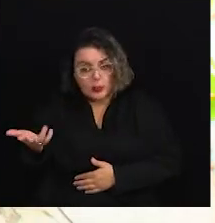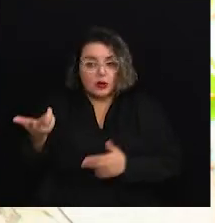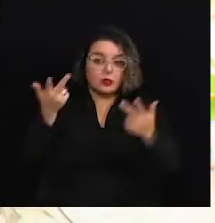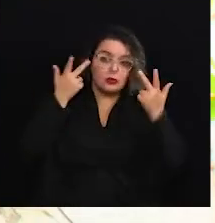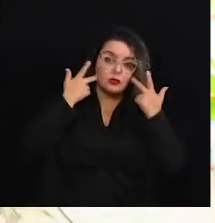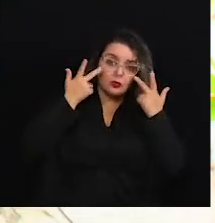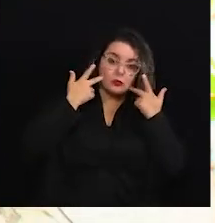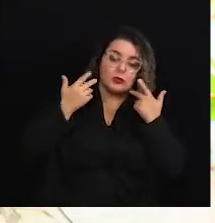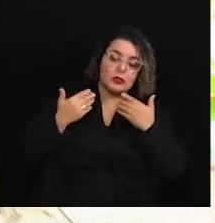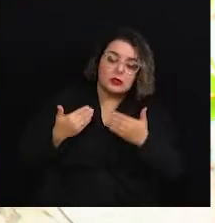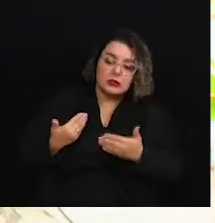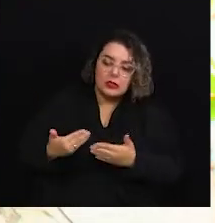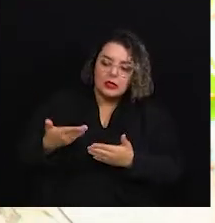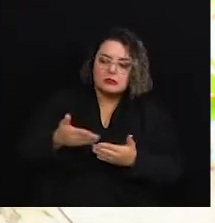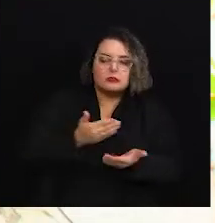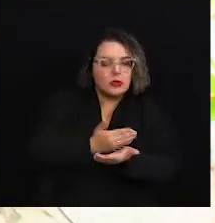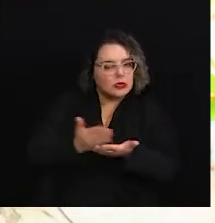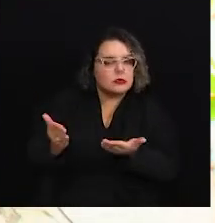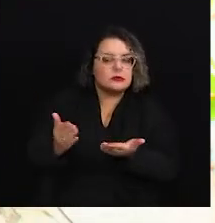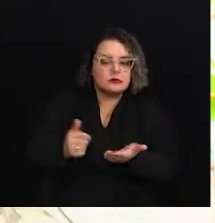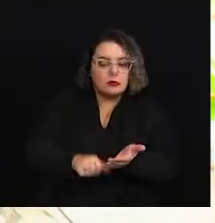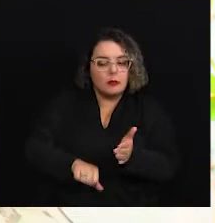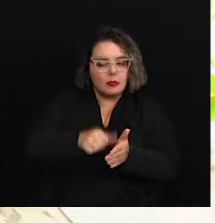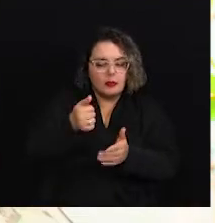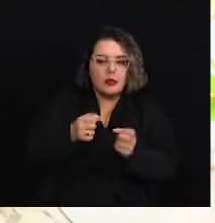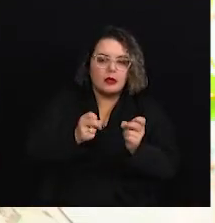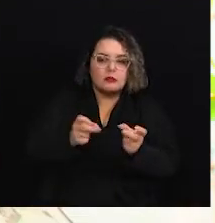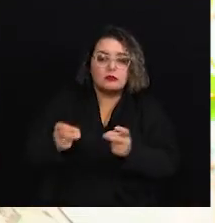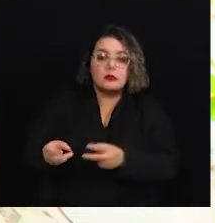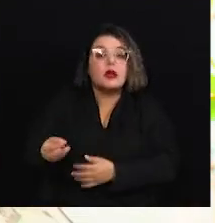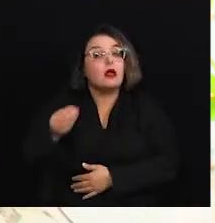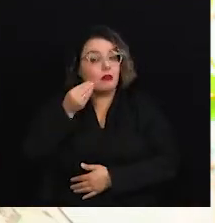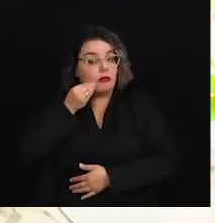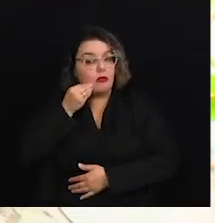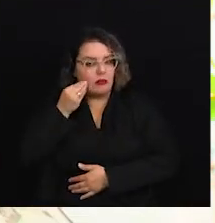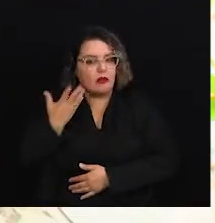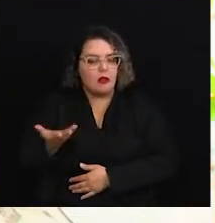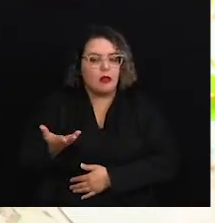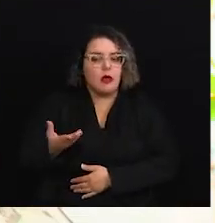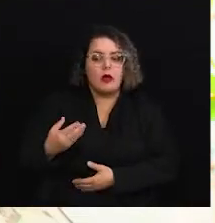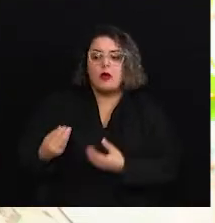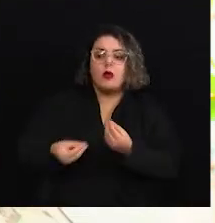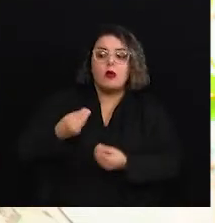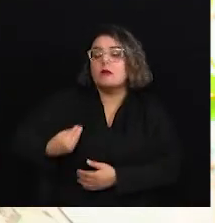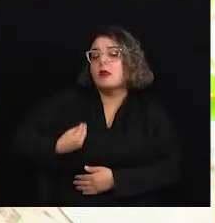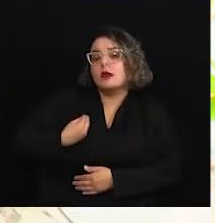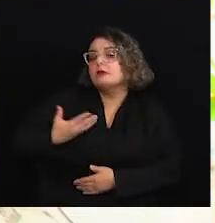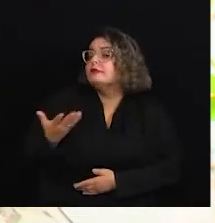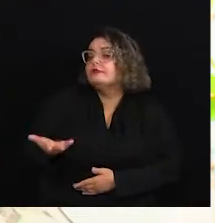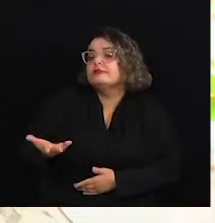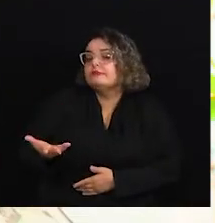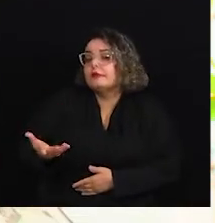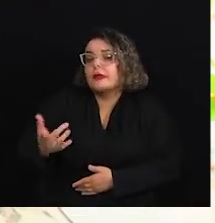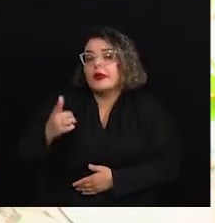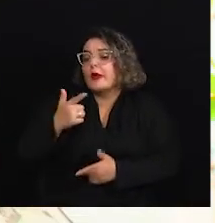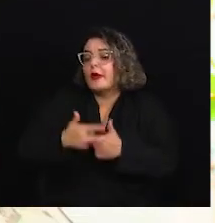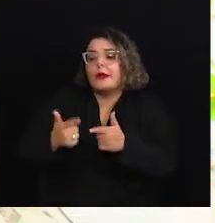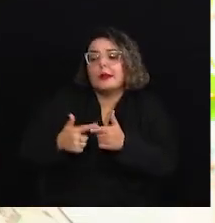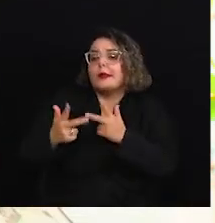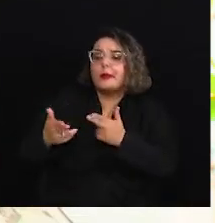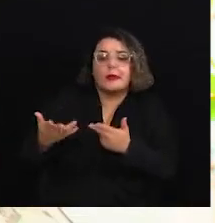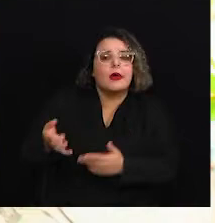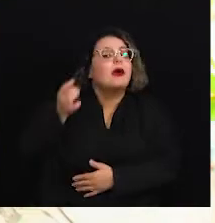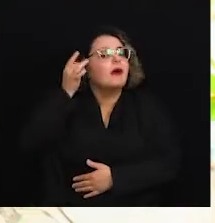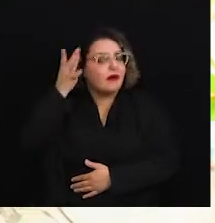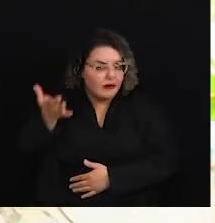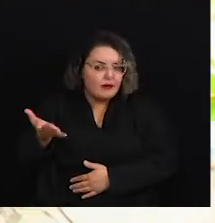lado. Normalmente, nas primeiras vendas, quem está do outro lado quer te testar muito. Então, como você vivenciou aquilo, você fala, cara, eu tenho a mesma dor que você, e